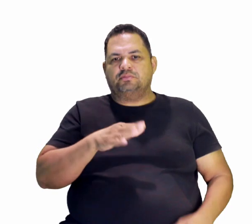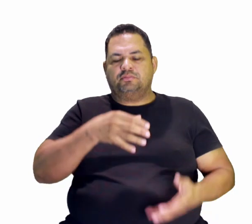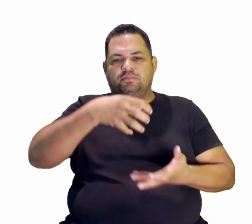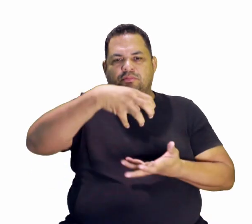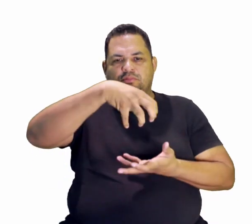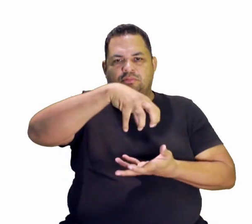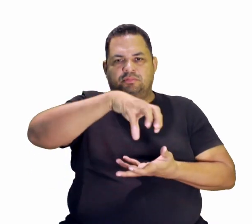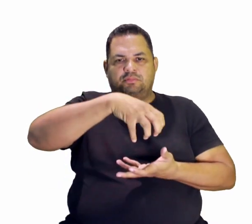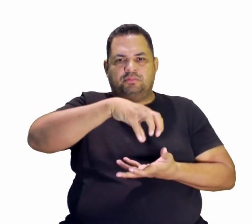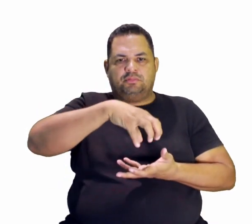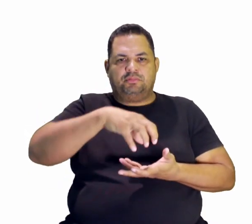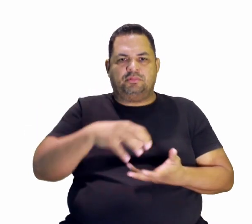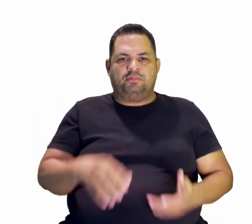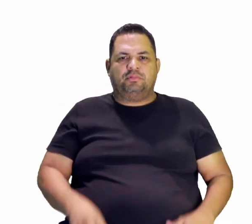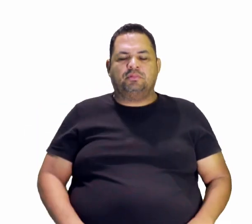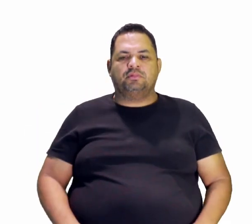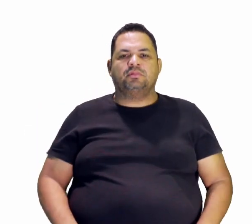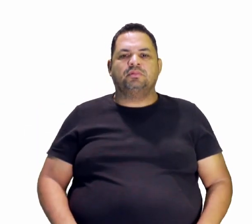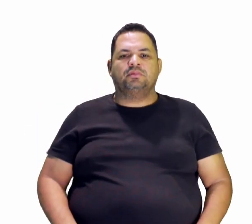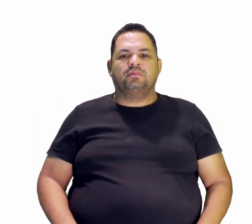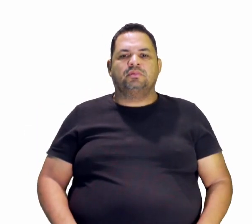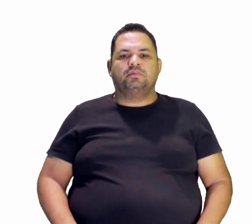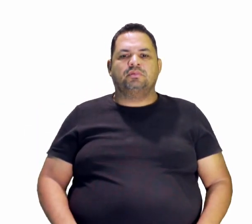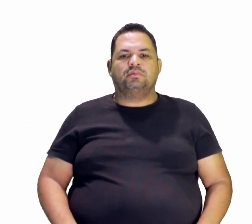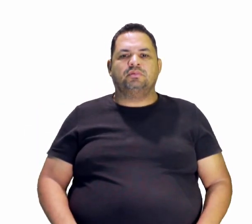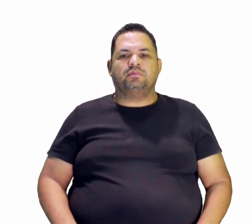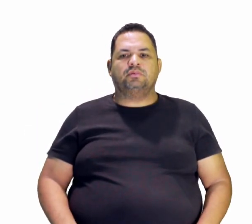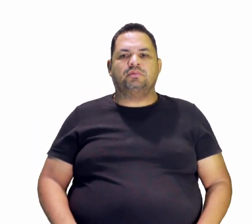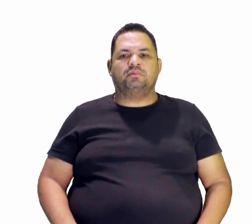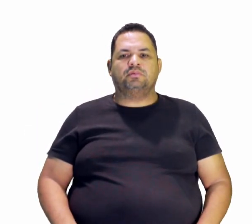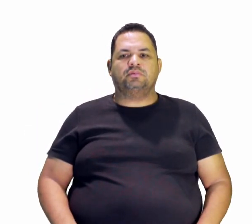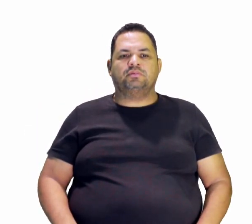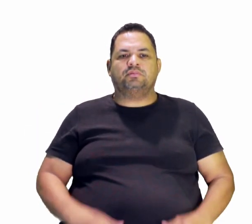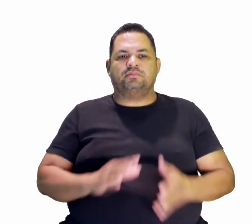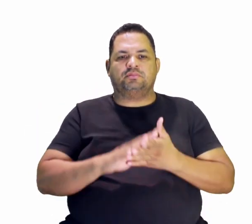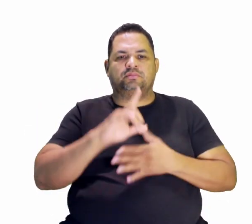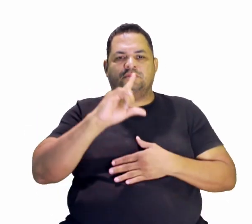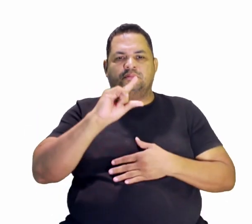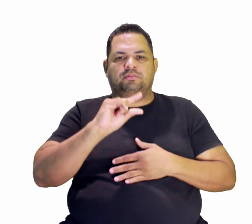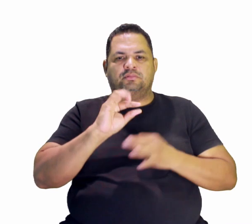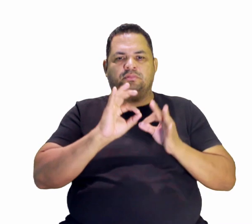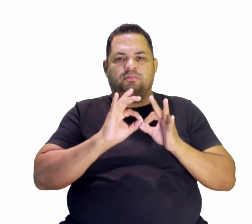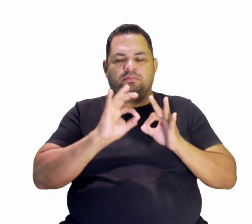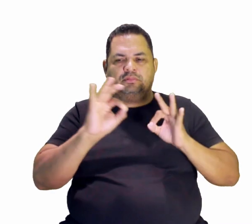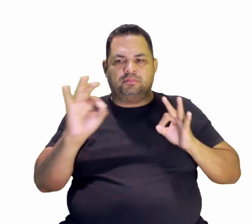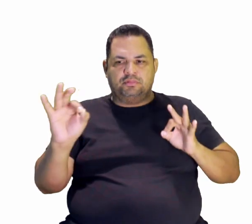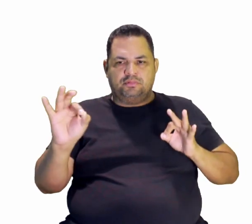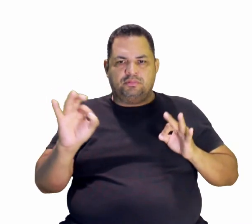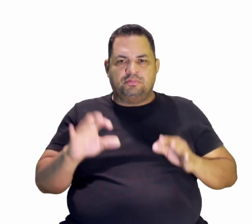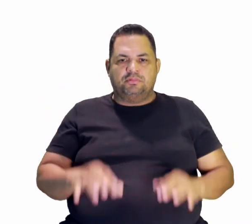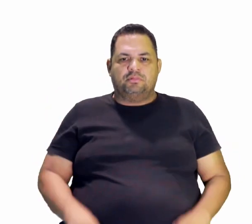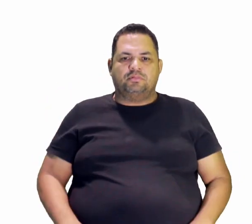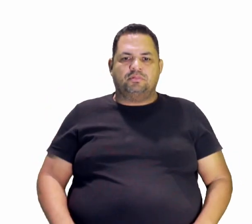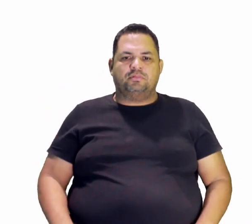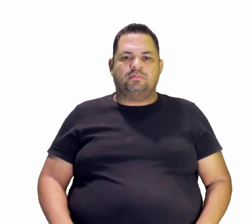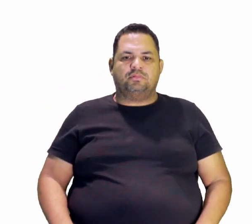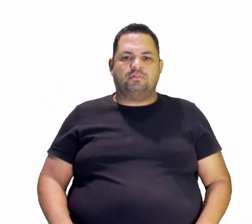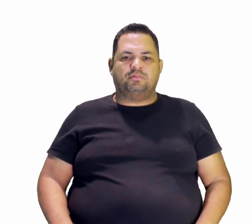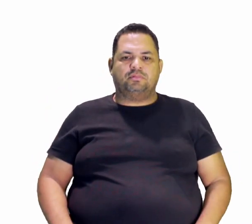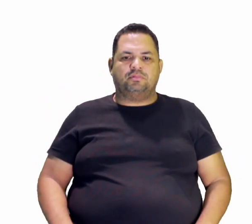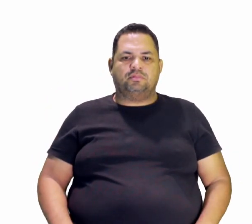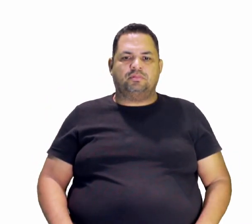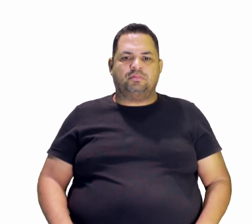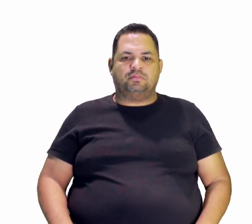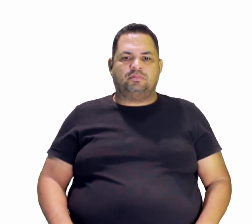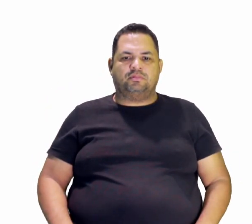da boca, aqui, ó, né? É tanto menor quanto mais distante. Vai vendo que ela vai diminuindo, ó.